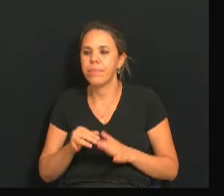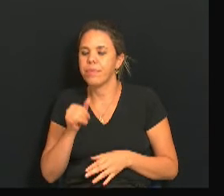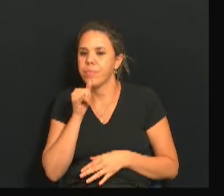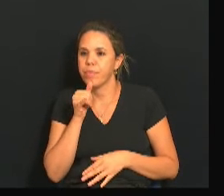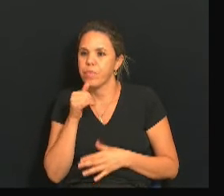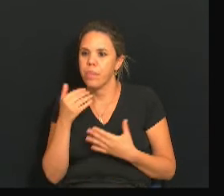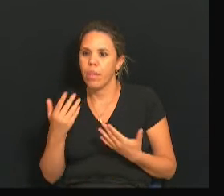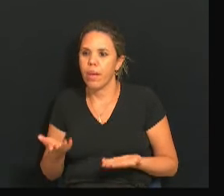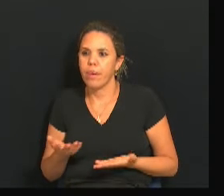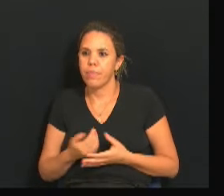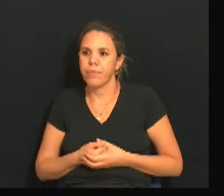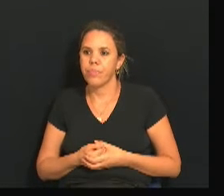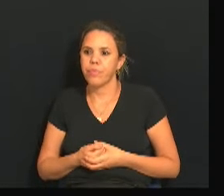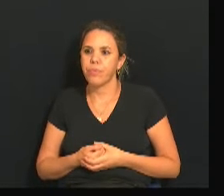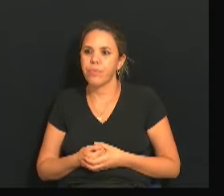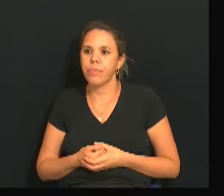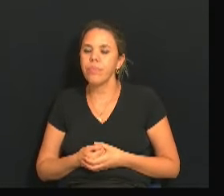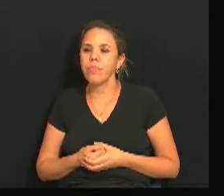que